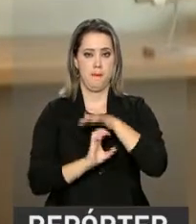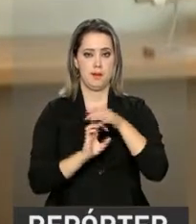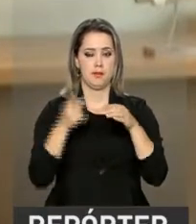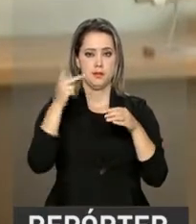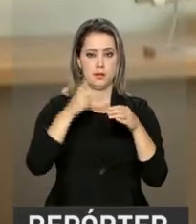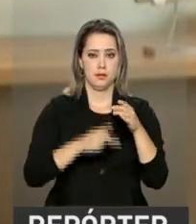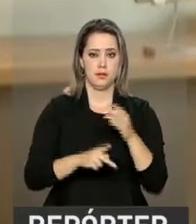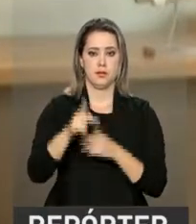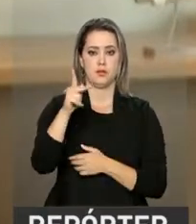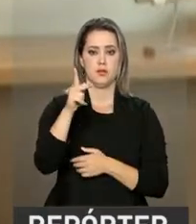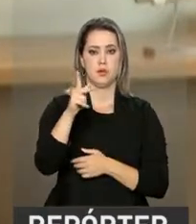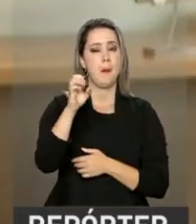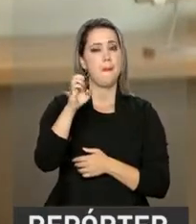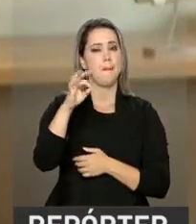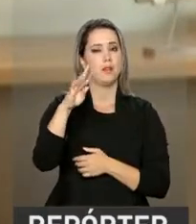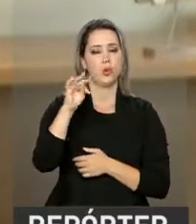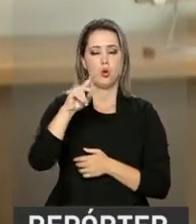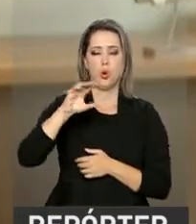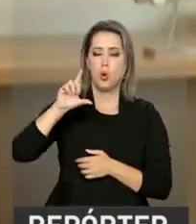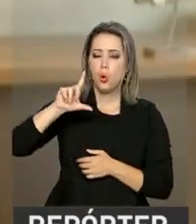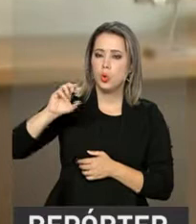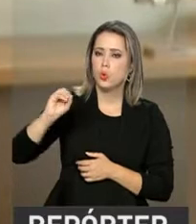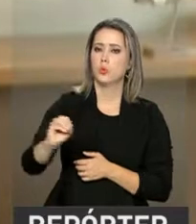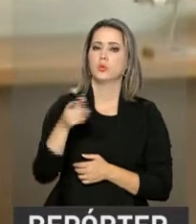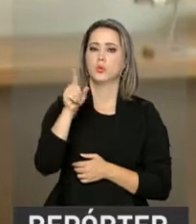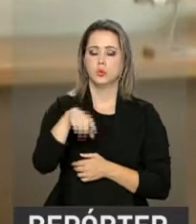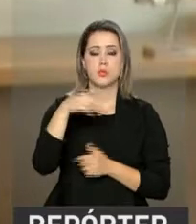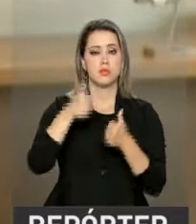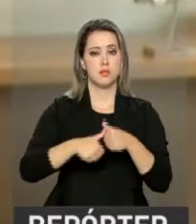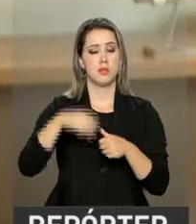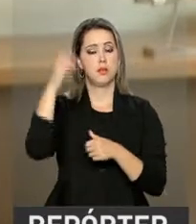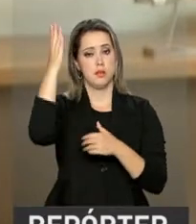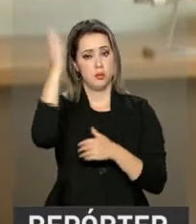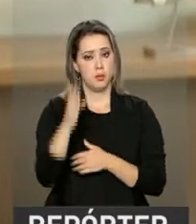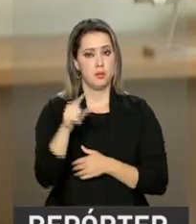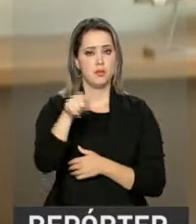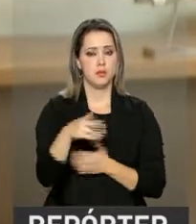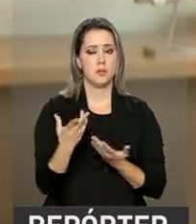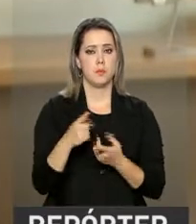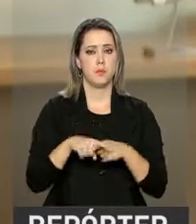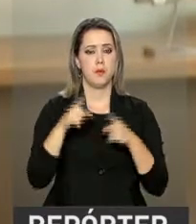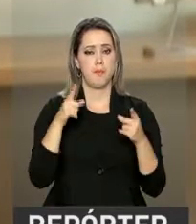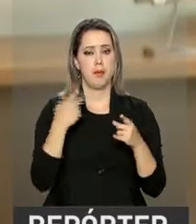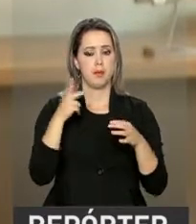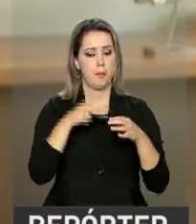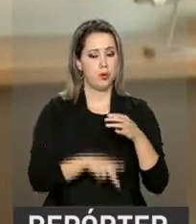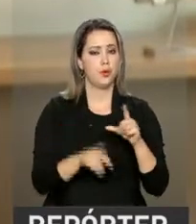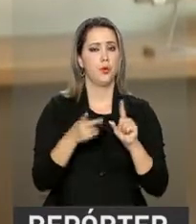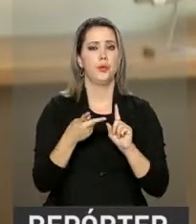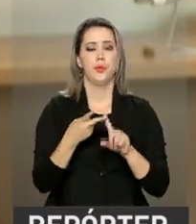norueguesa está presente no brasil em operações importantes mas não é só na exploração de petróleo